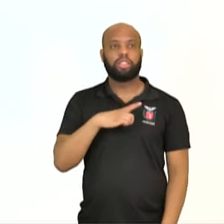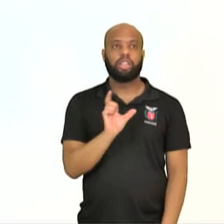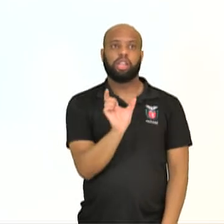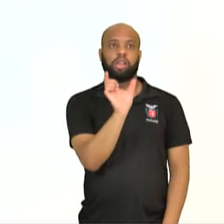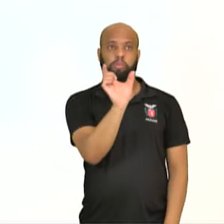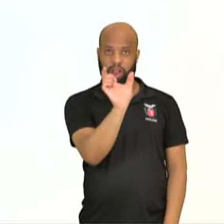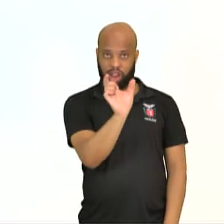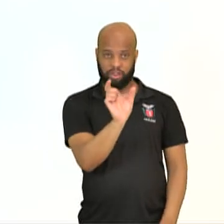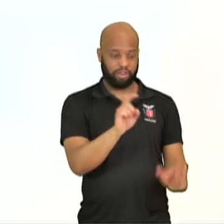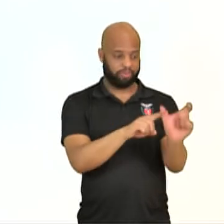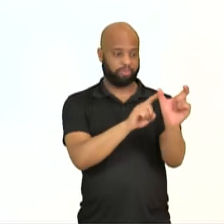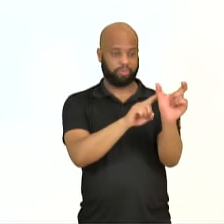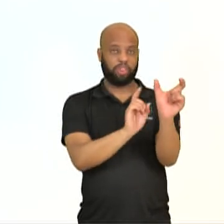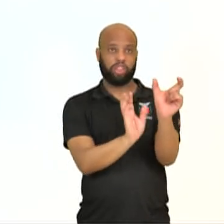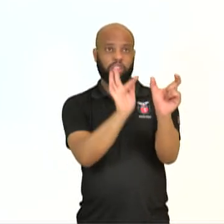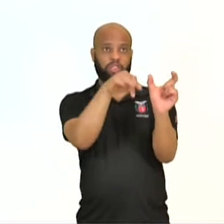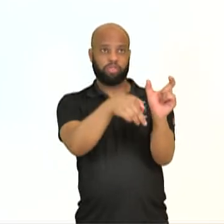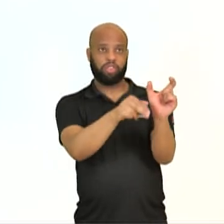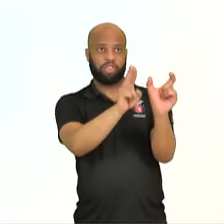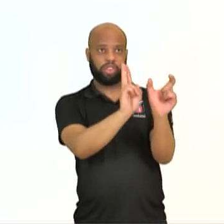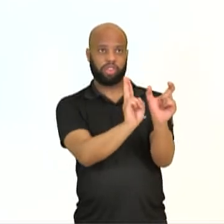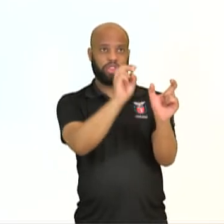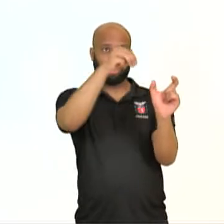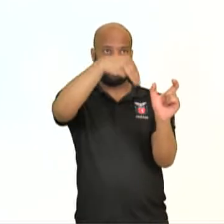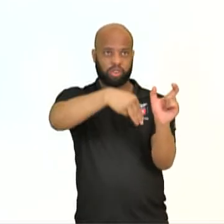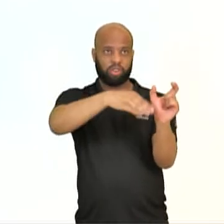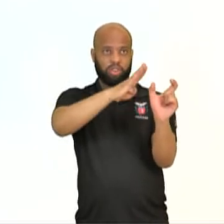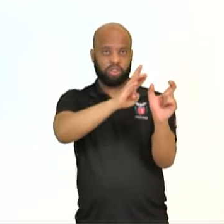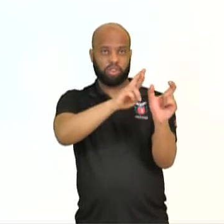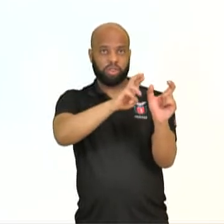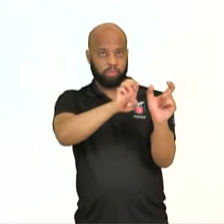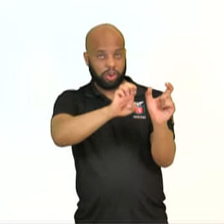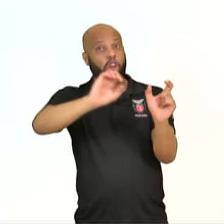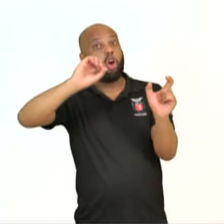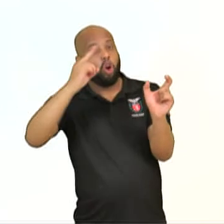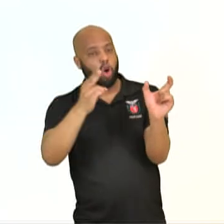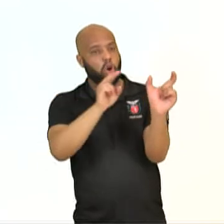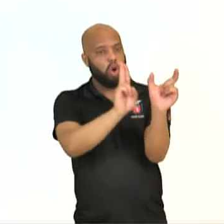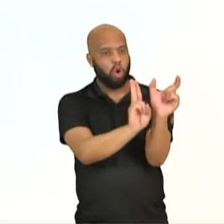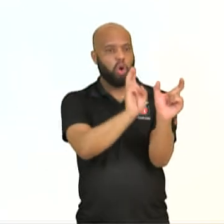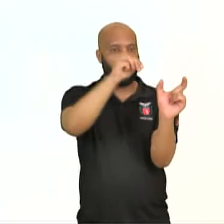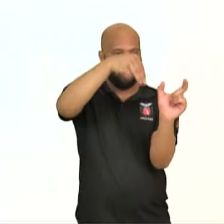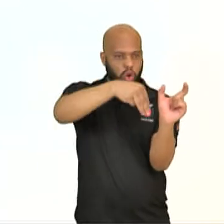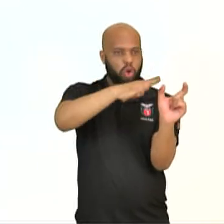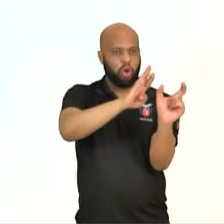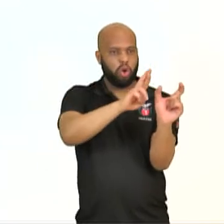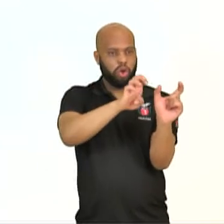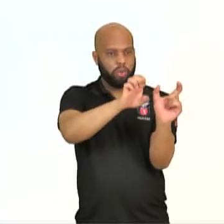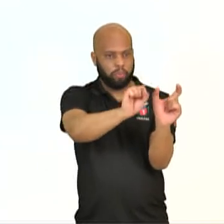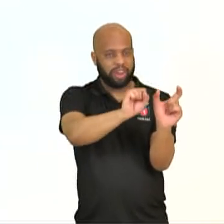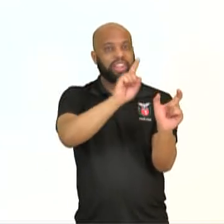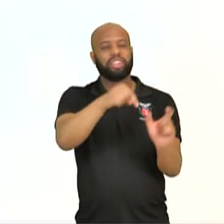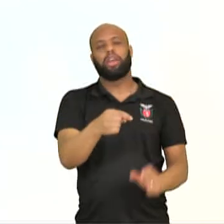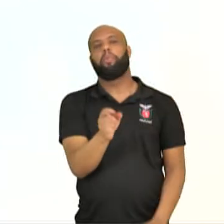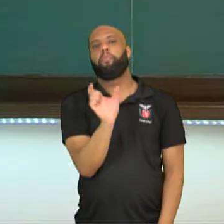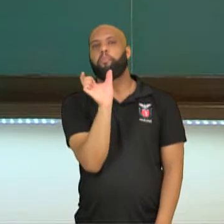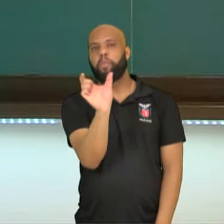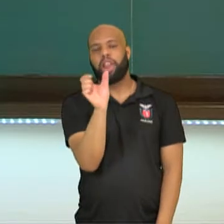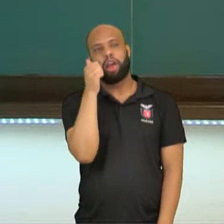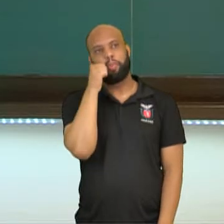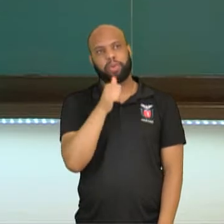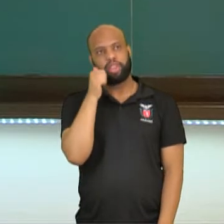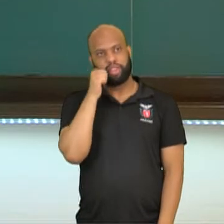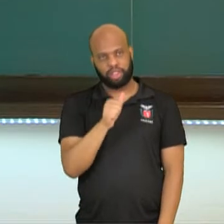em numbre ou umbres, terminação aqui, serão palavras femininas